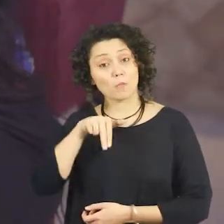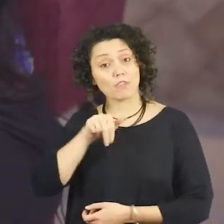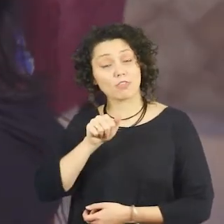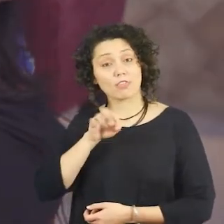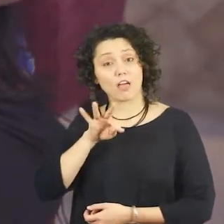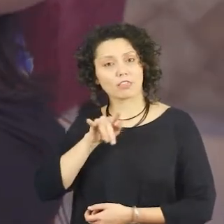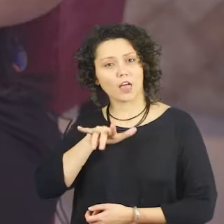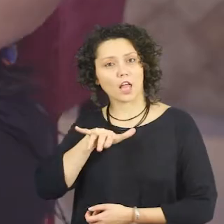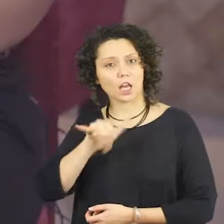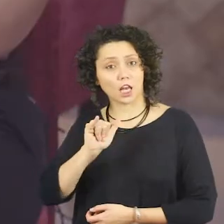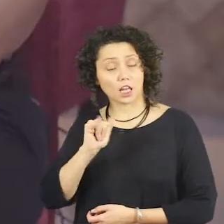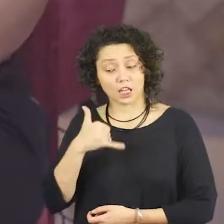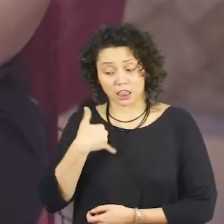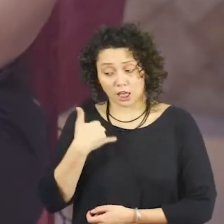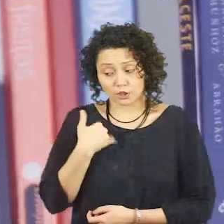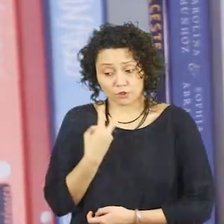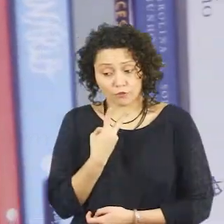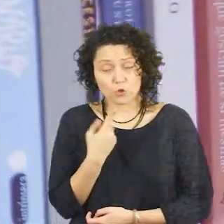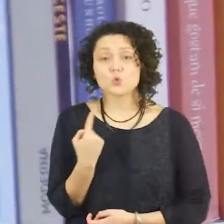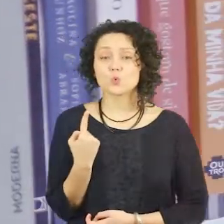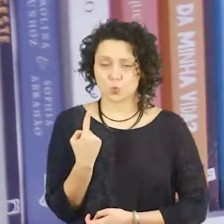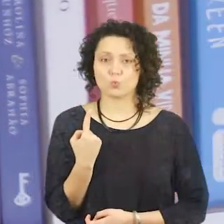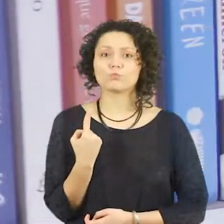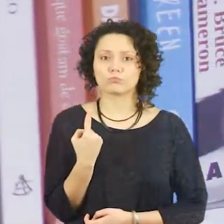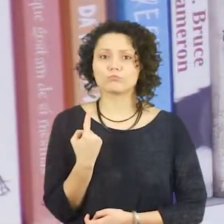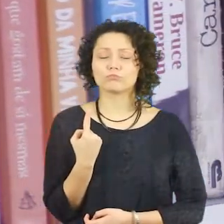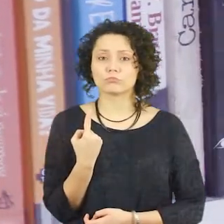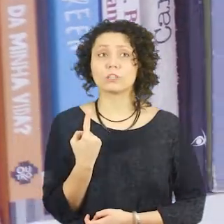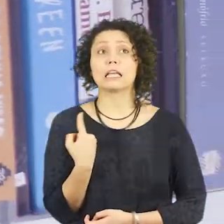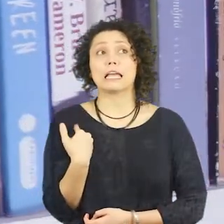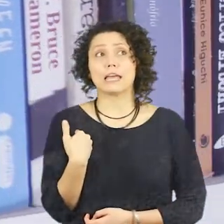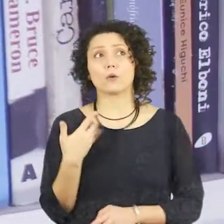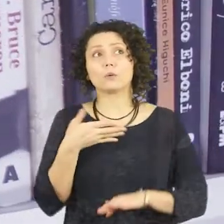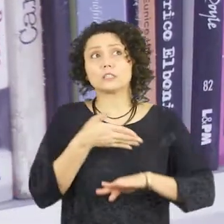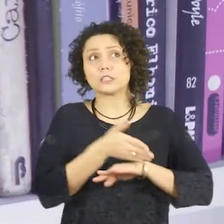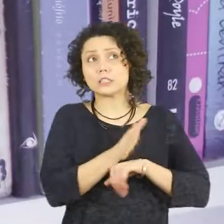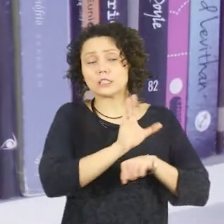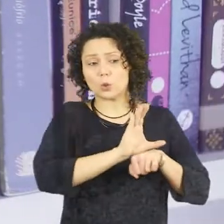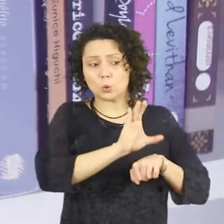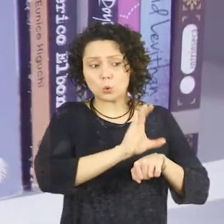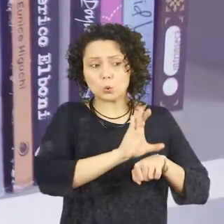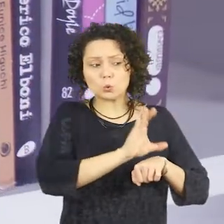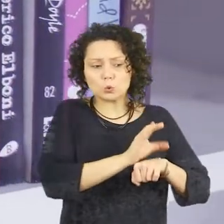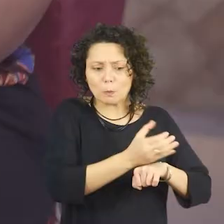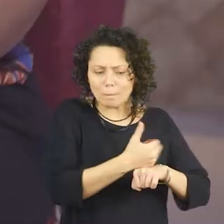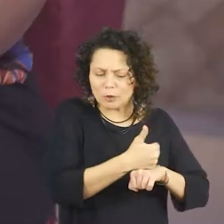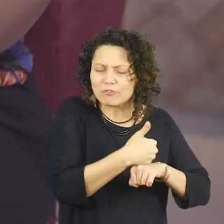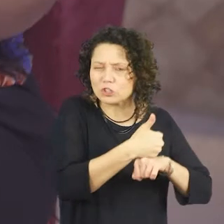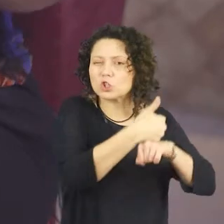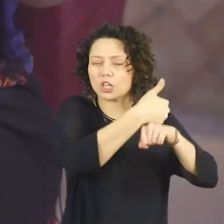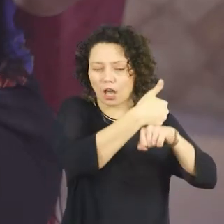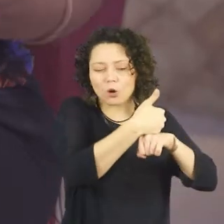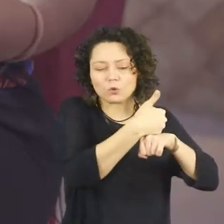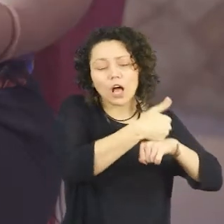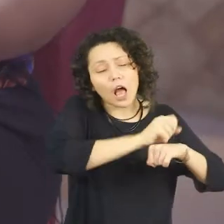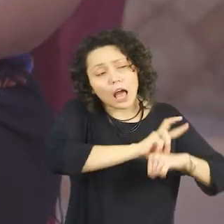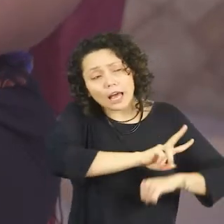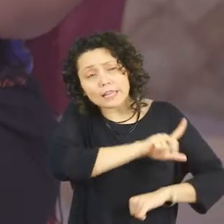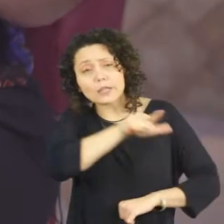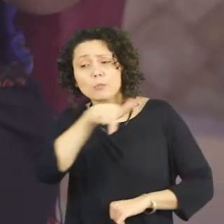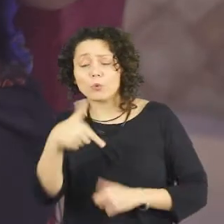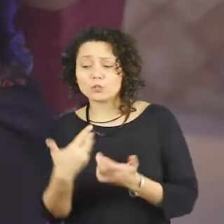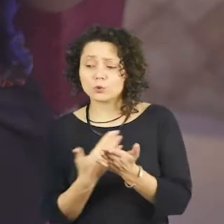nome é Nathalie, eu tenho 21 anos, entrei num curso para me profissionalizar. Depois disso, eu já